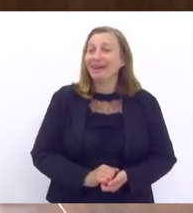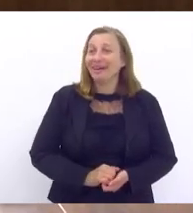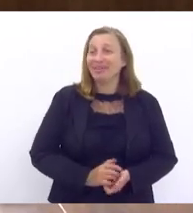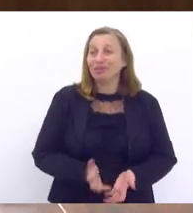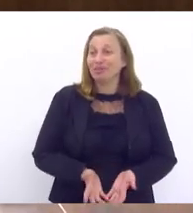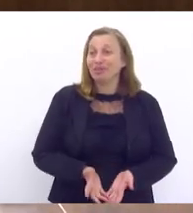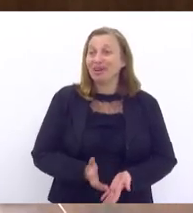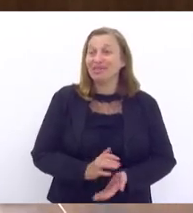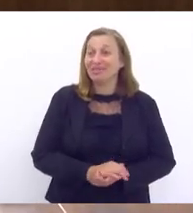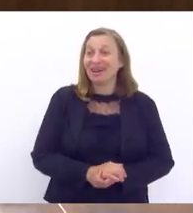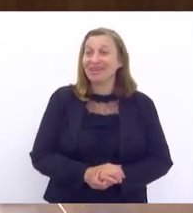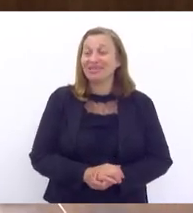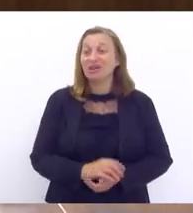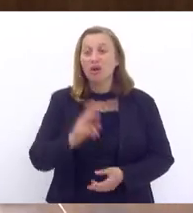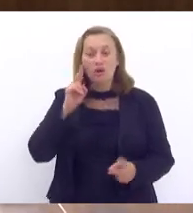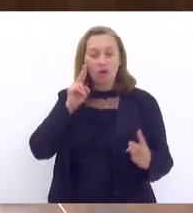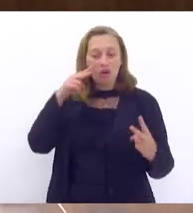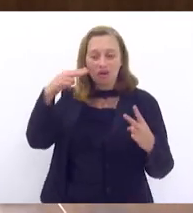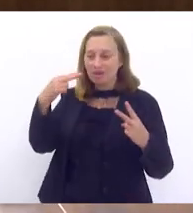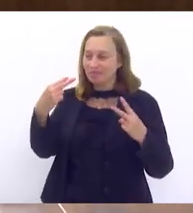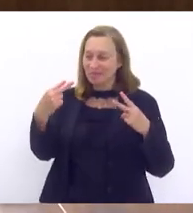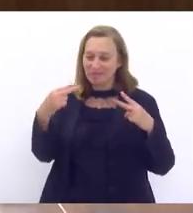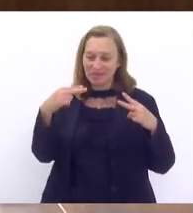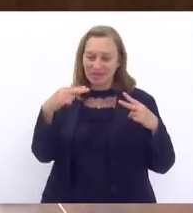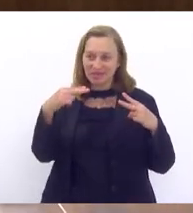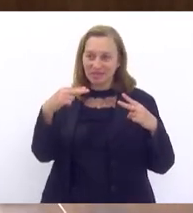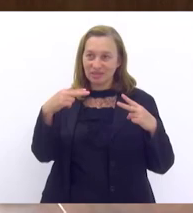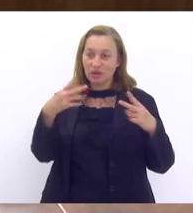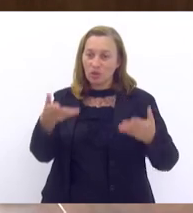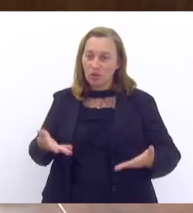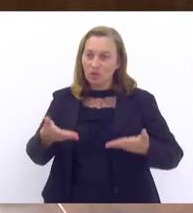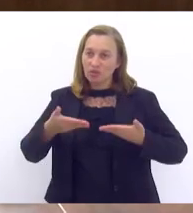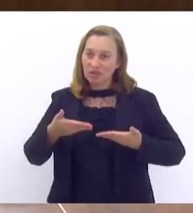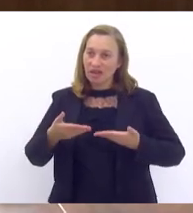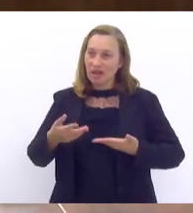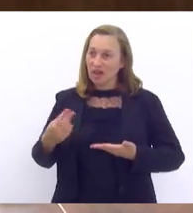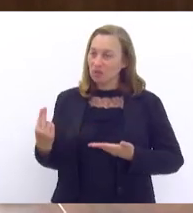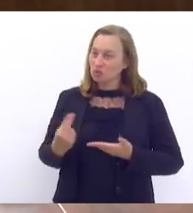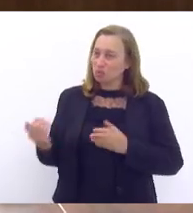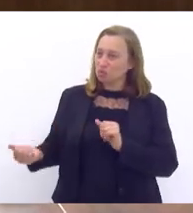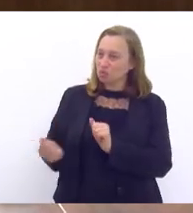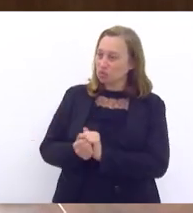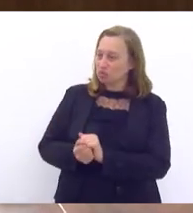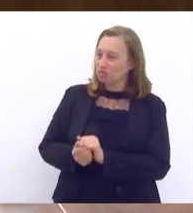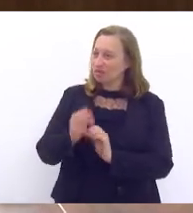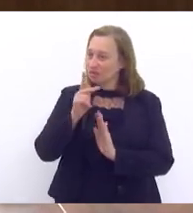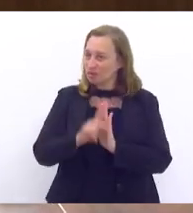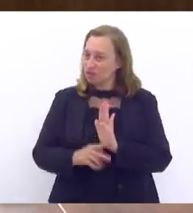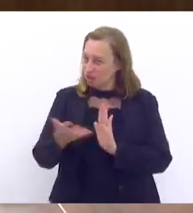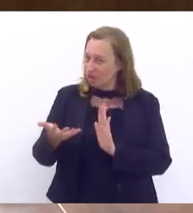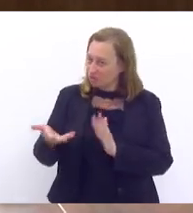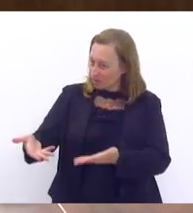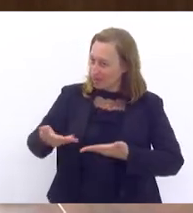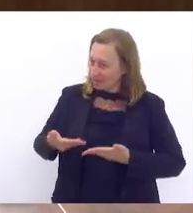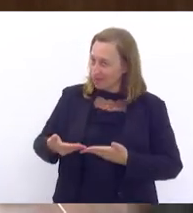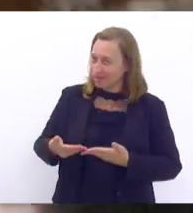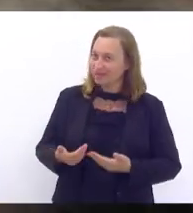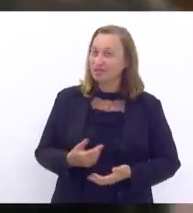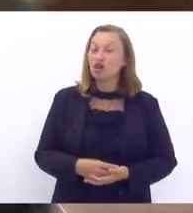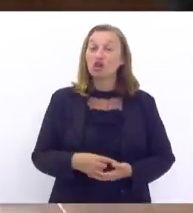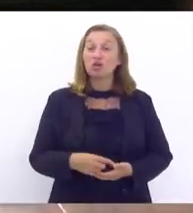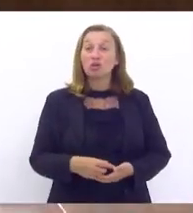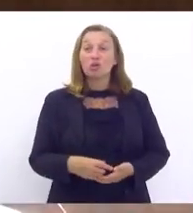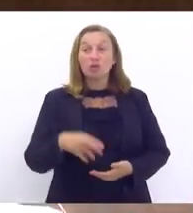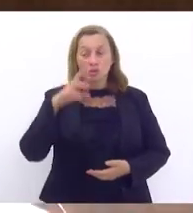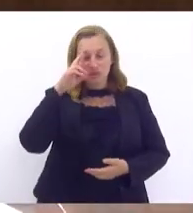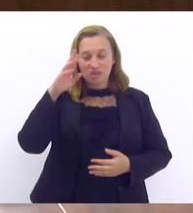Olhe nos meus olhos. Queria te convidar para ser coautor comigo deste projeto. Queria convidar a Vossa